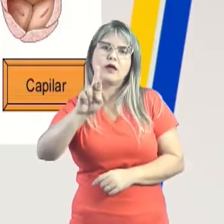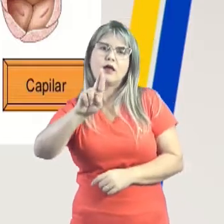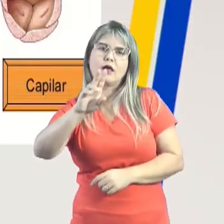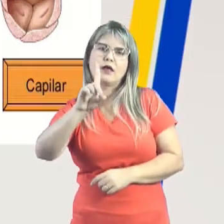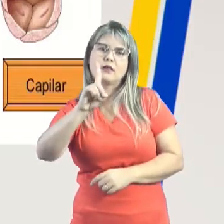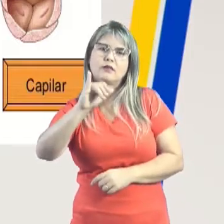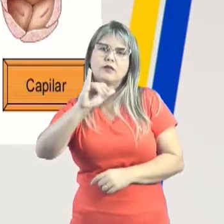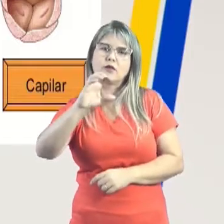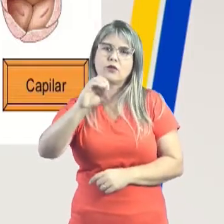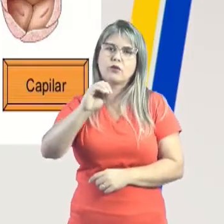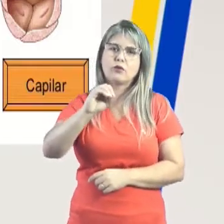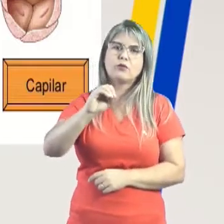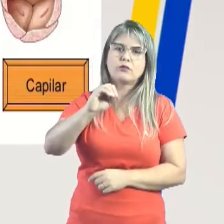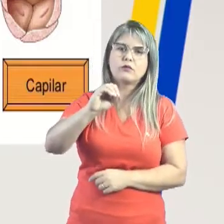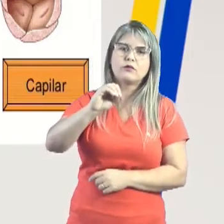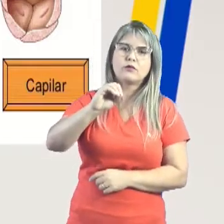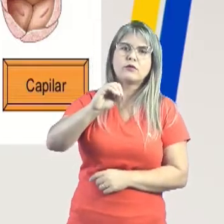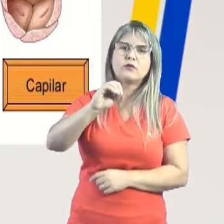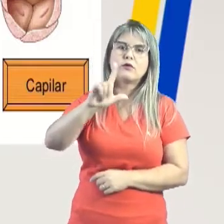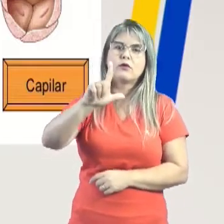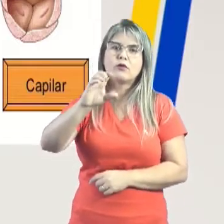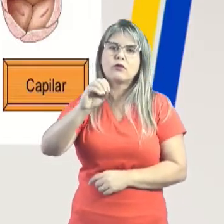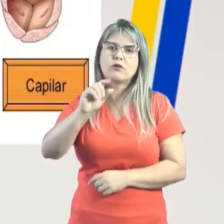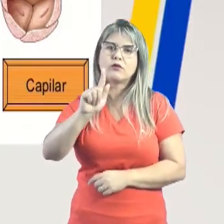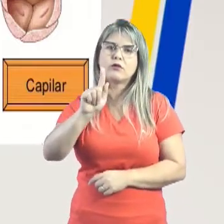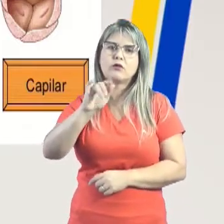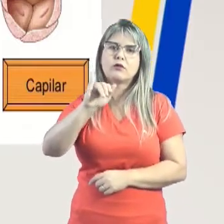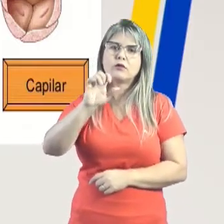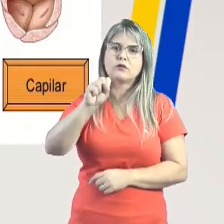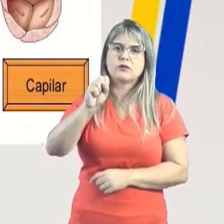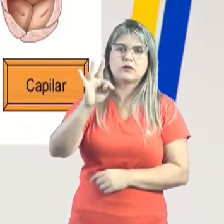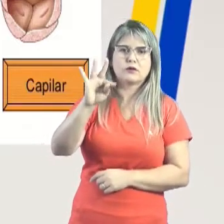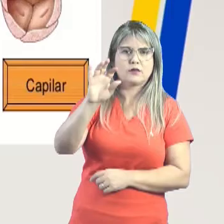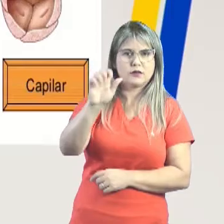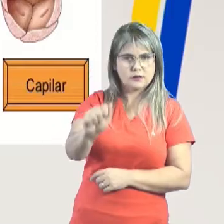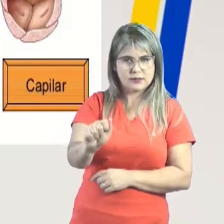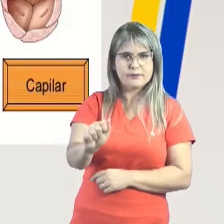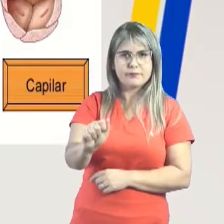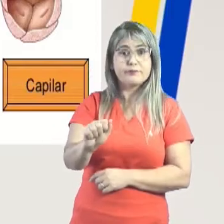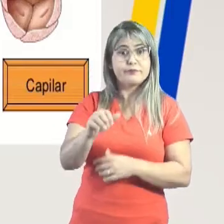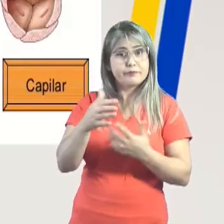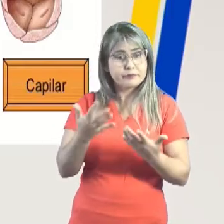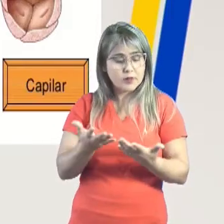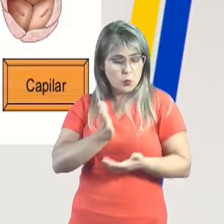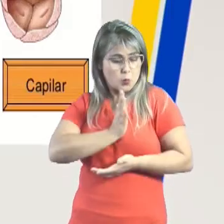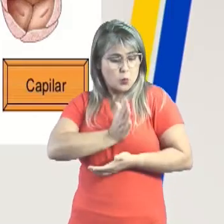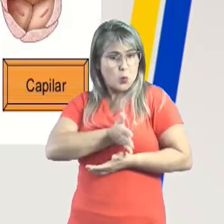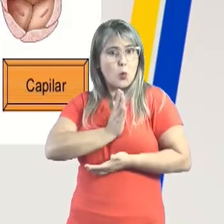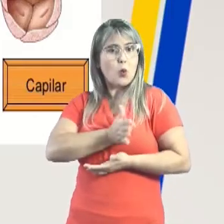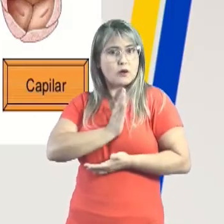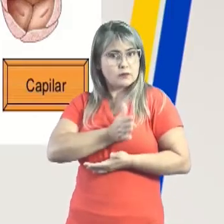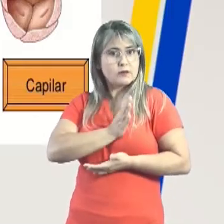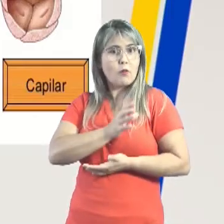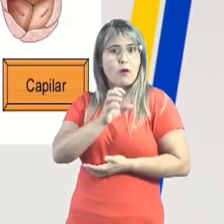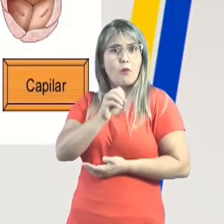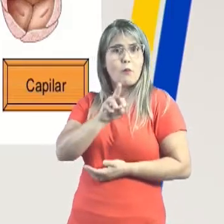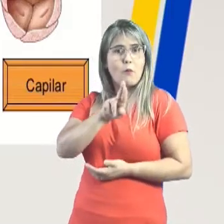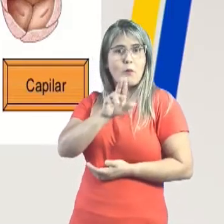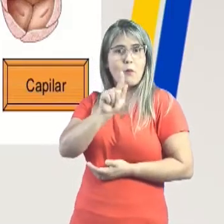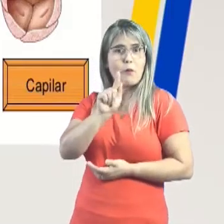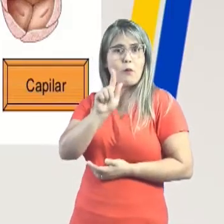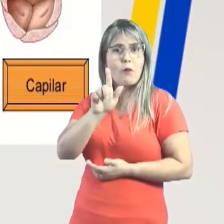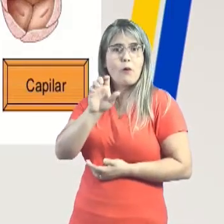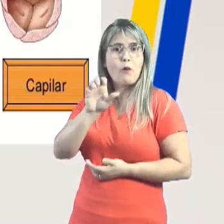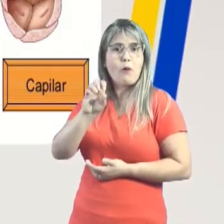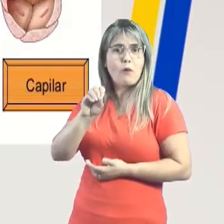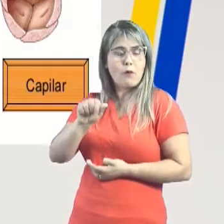né? Então, o próprio coração, ele recebe o sangue, porque o coração, sendo um órgão, possuindo célula, ele